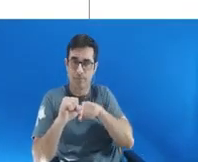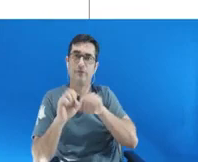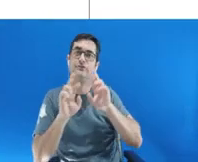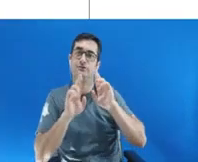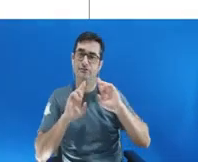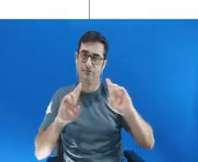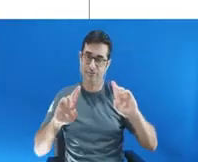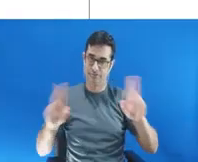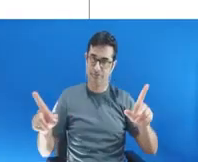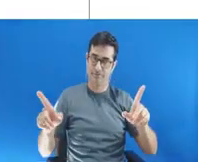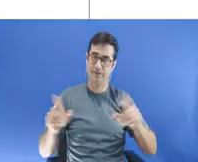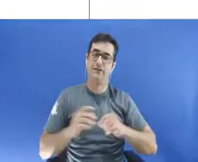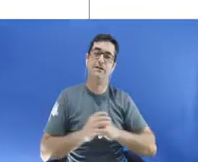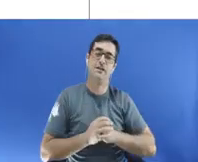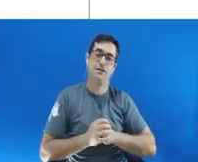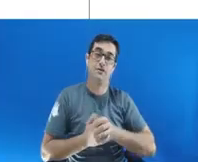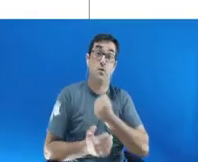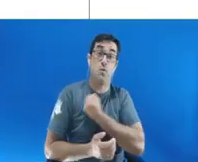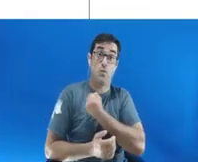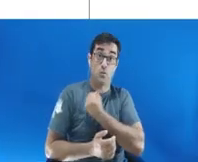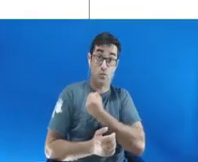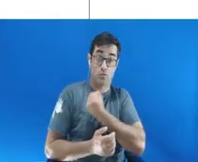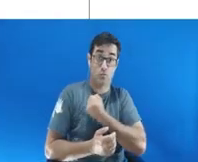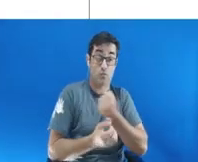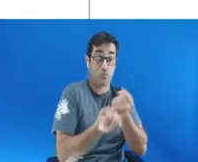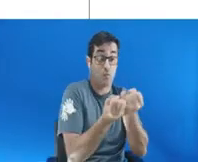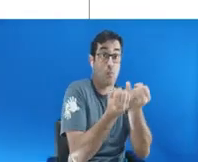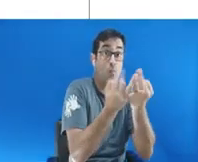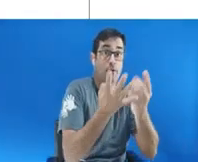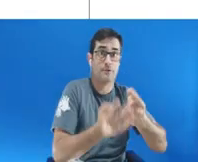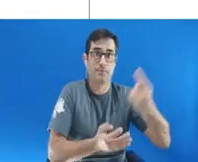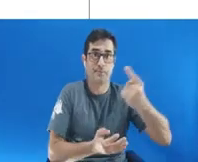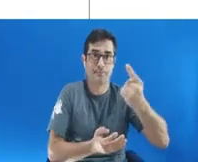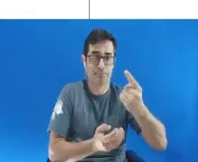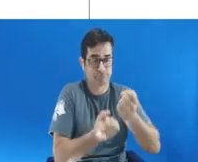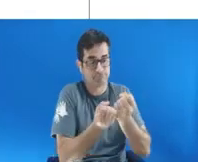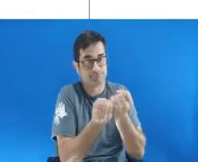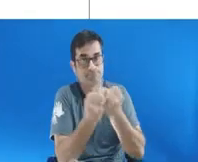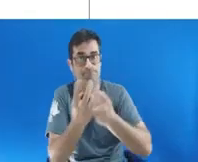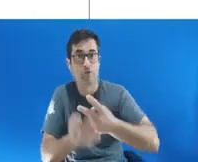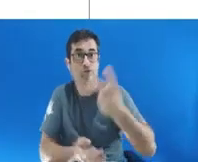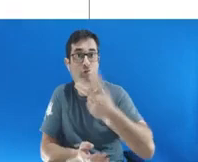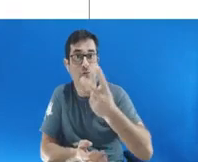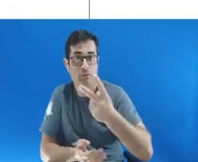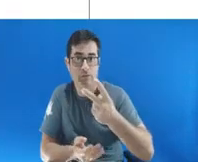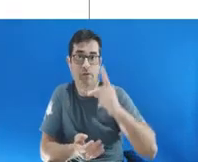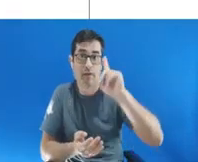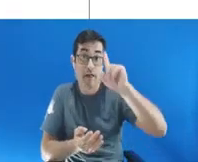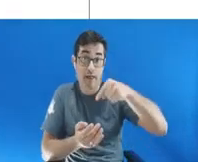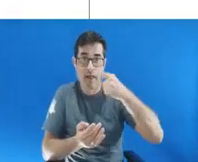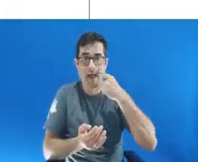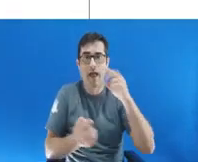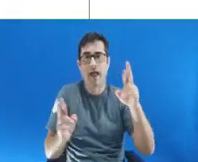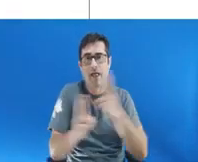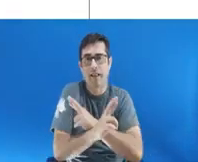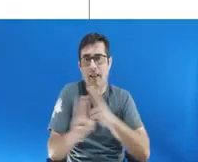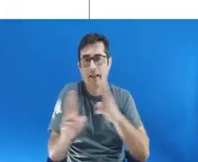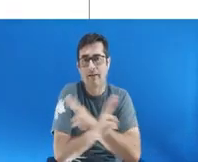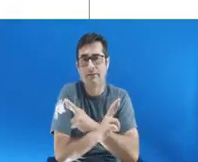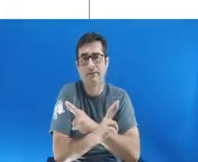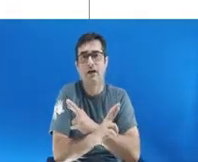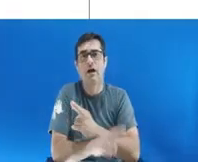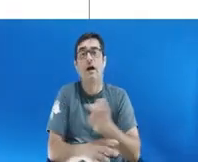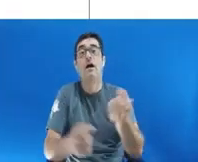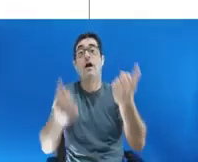estar diretamente relacionado ao tamanho do orbital. Agora, o tamanho do orbital,